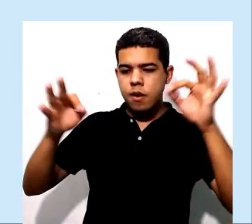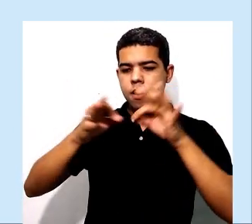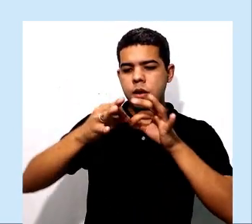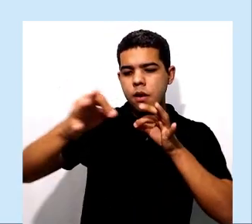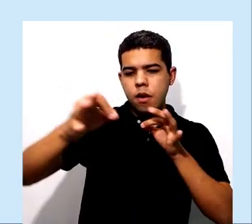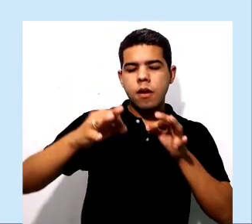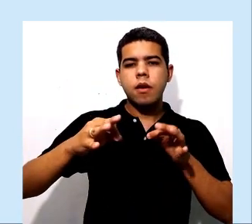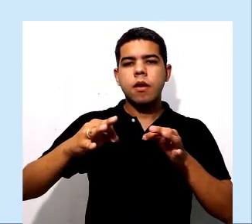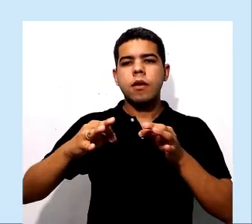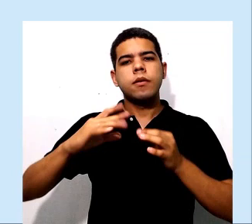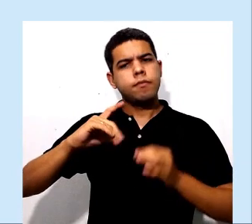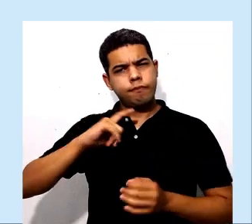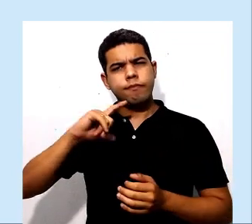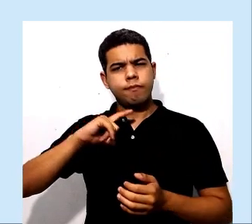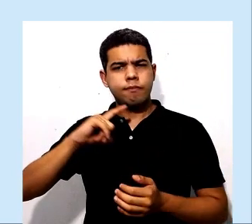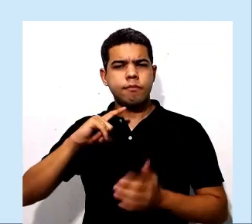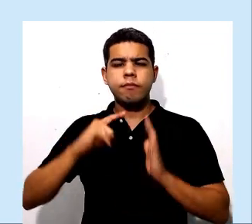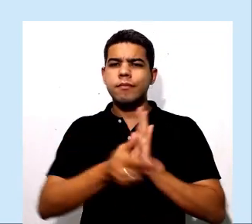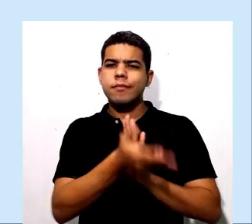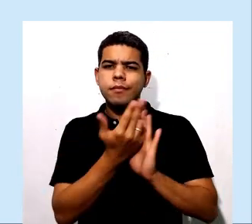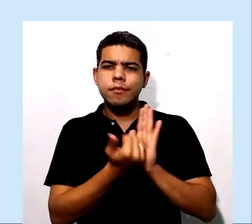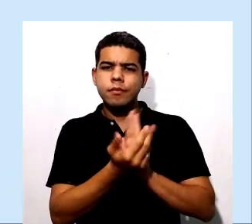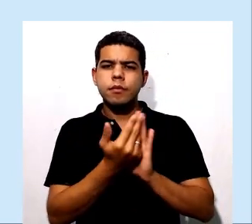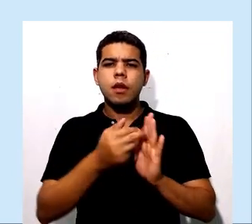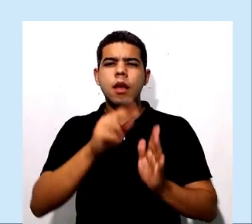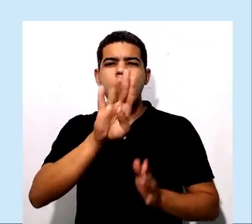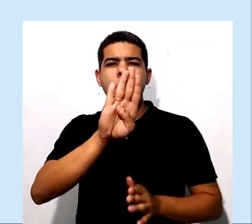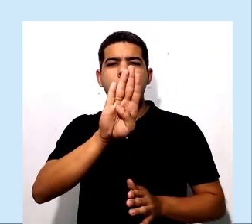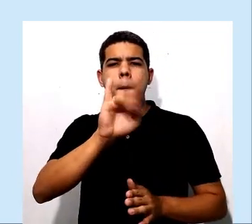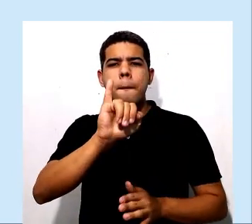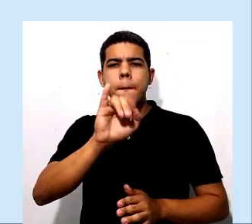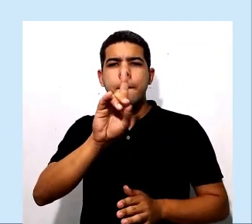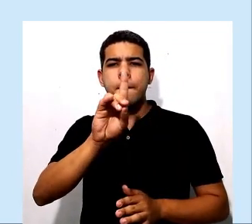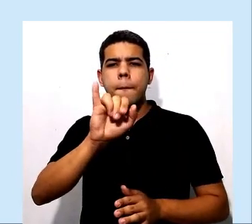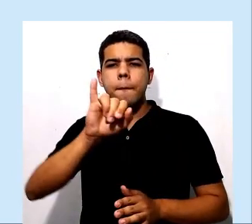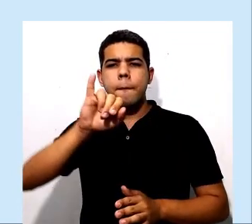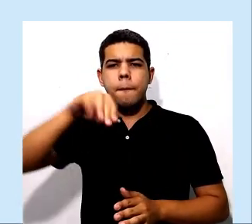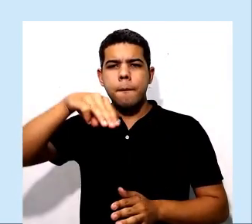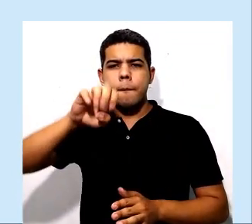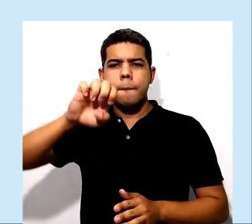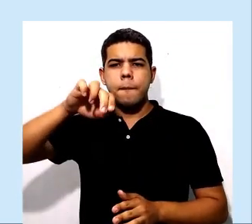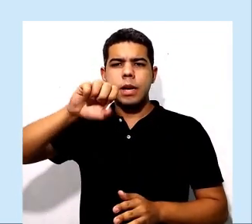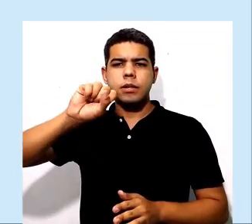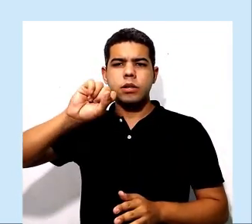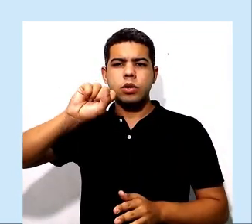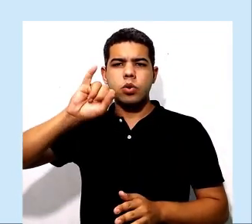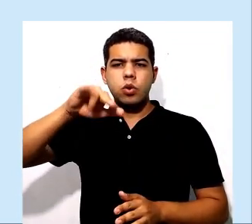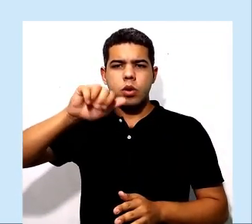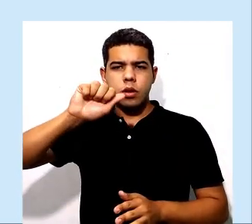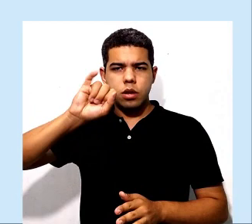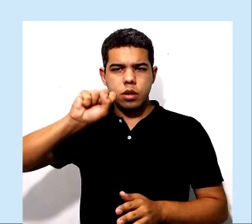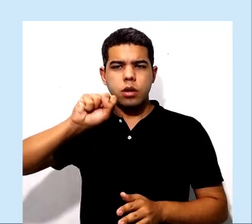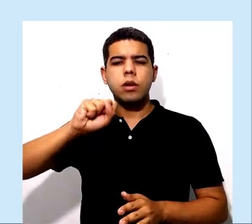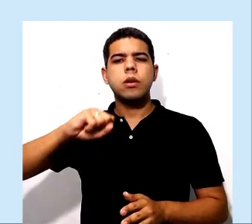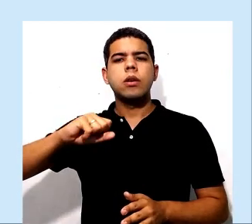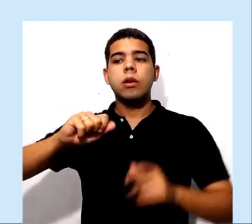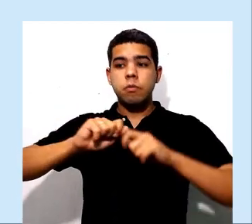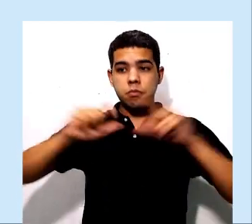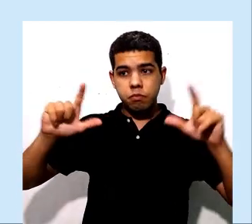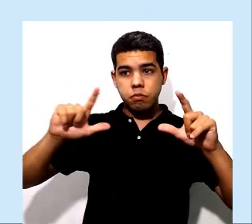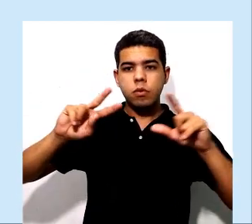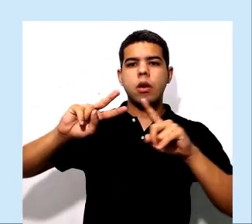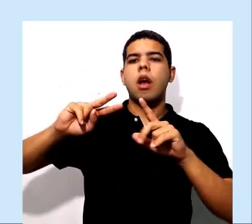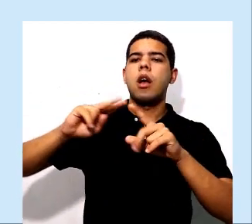são figuras bidimensionais com 2 dimensões, vai acontecer do mesmo jeito. Ampliou, multiplica por um número.